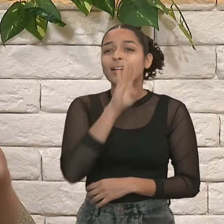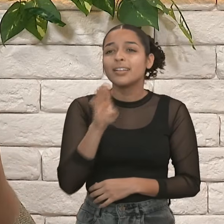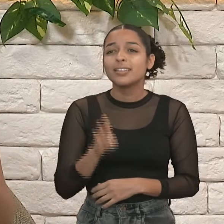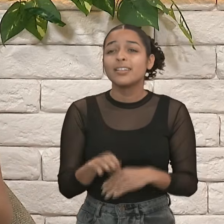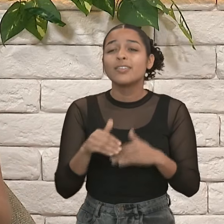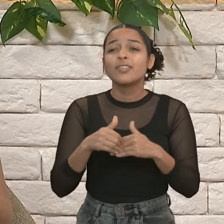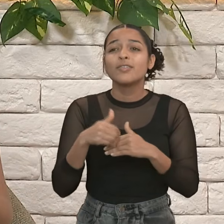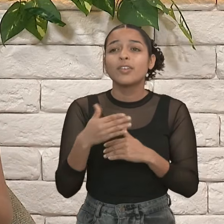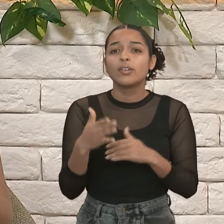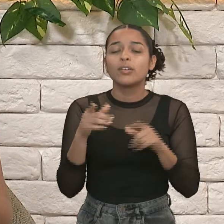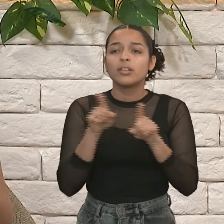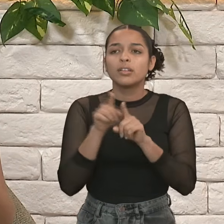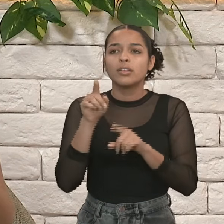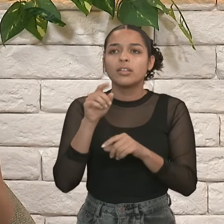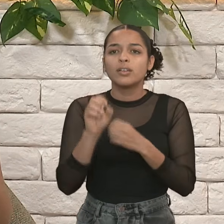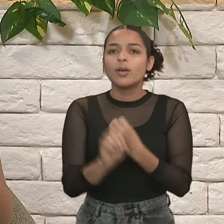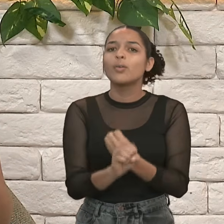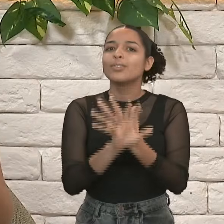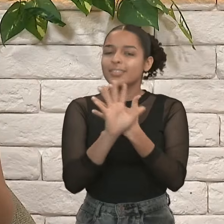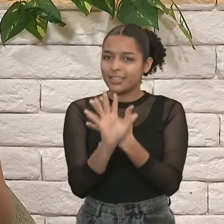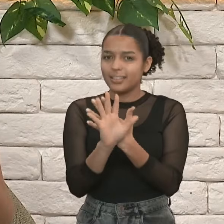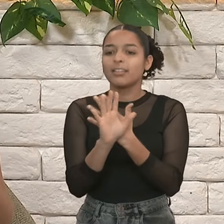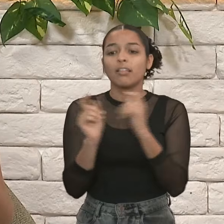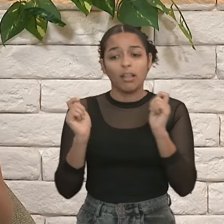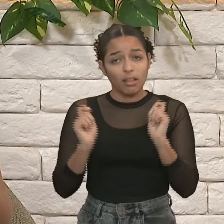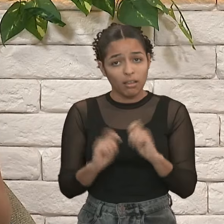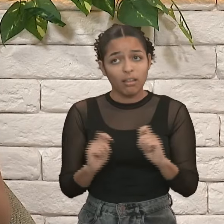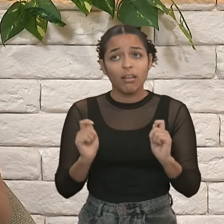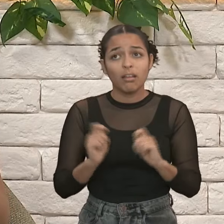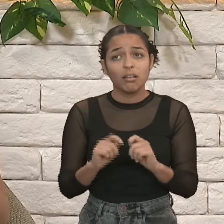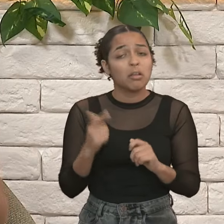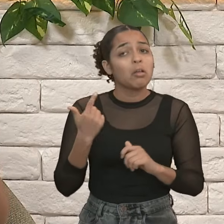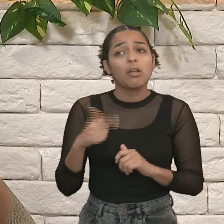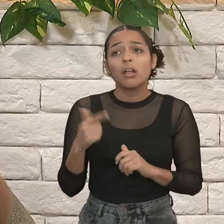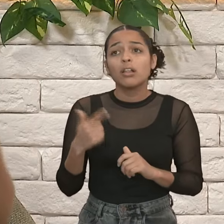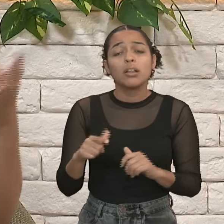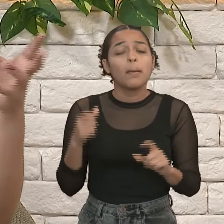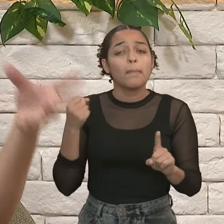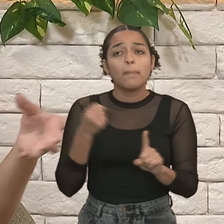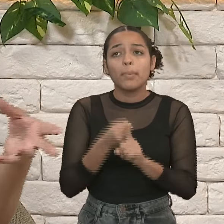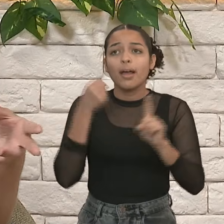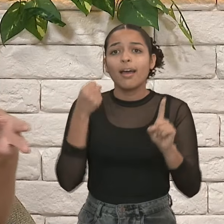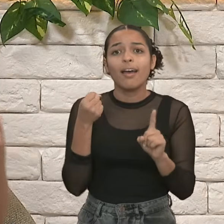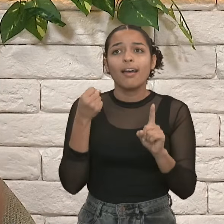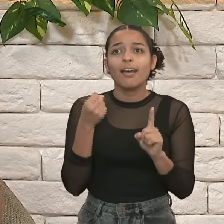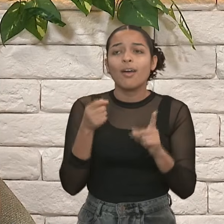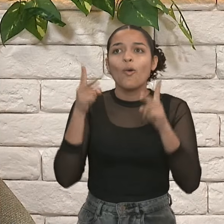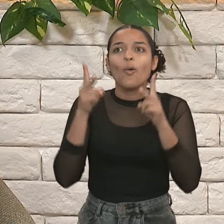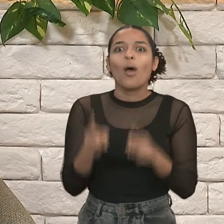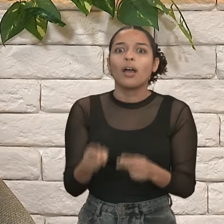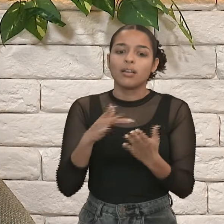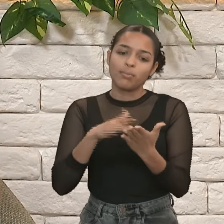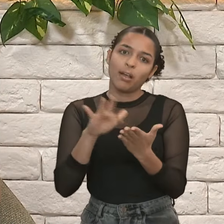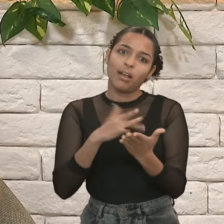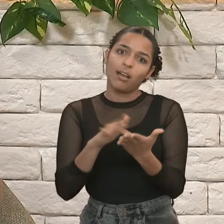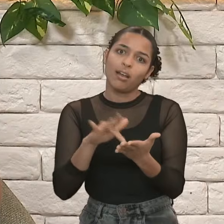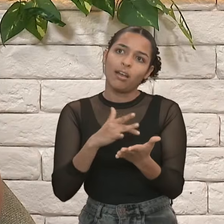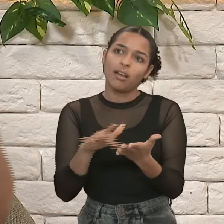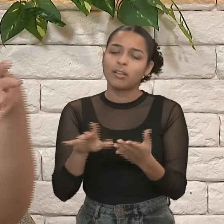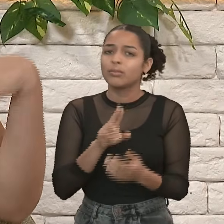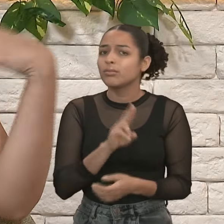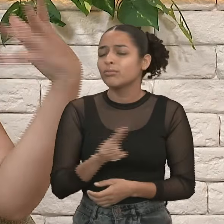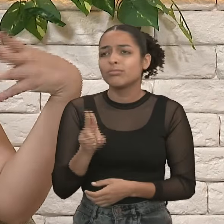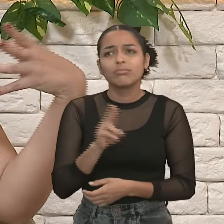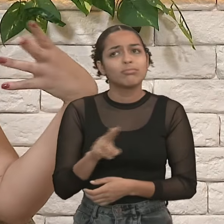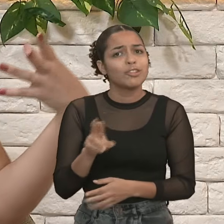videochamada, ele não impacta da mesma forma do que o uso, porque eu acho que esse é um outro ponto muito interessante. A gente está